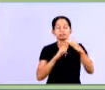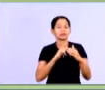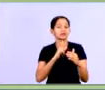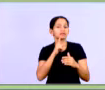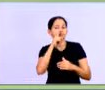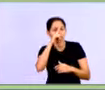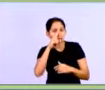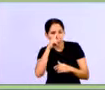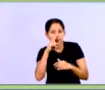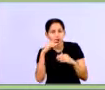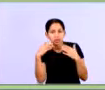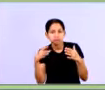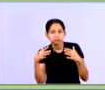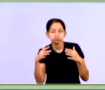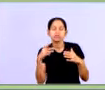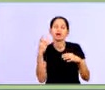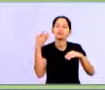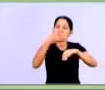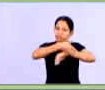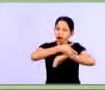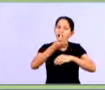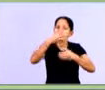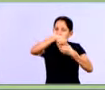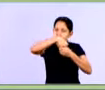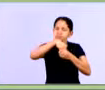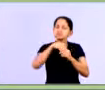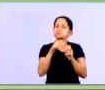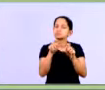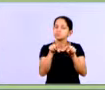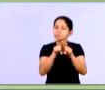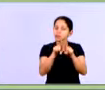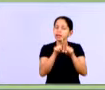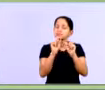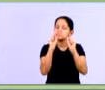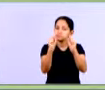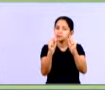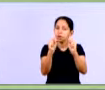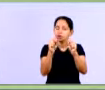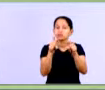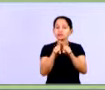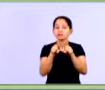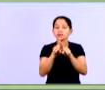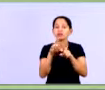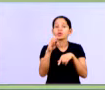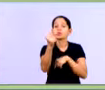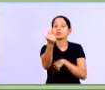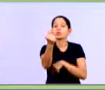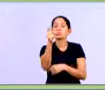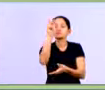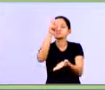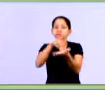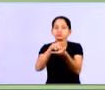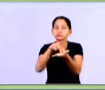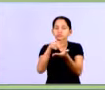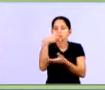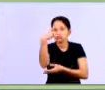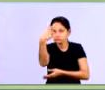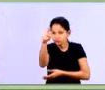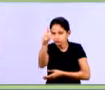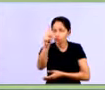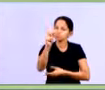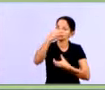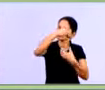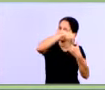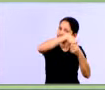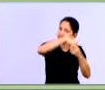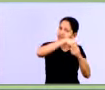arriscar a fazer um investimento. Então, qual é a taxa mínima que você aceita para você pegar o seu dinheiro líquido aí, disponível para